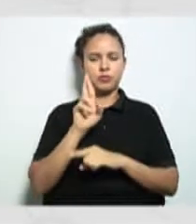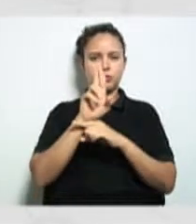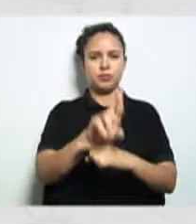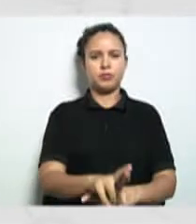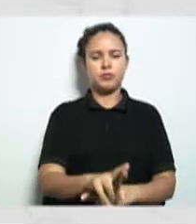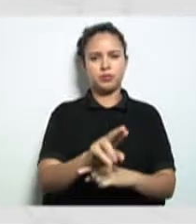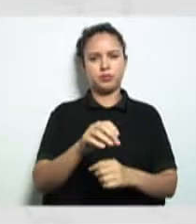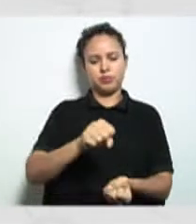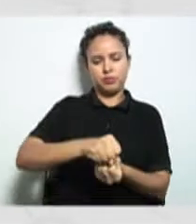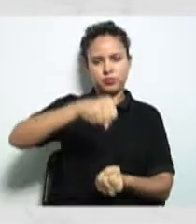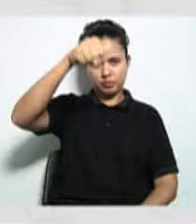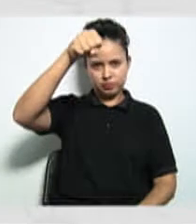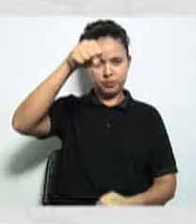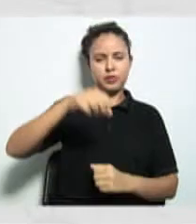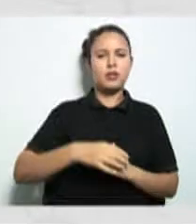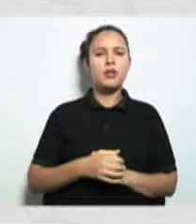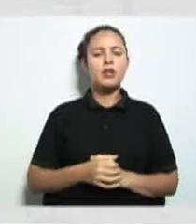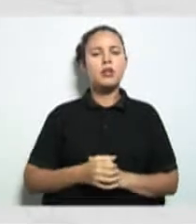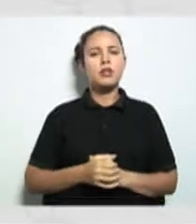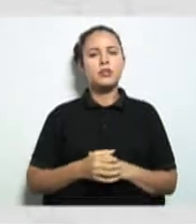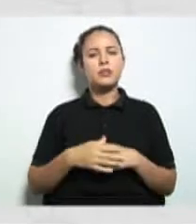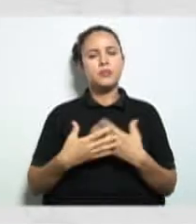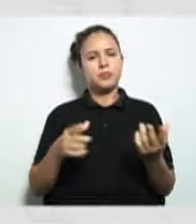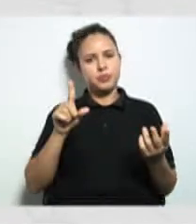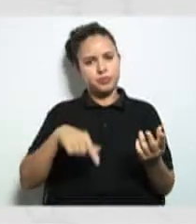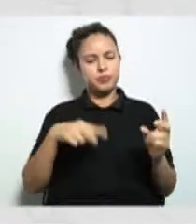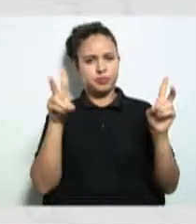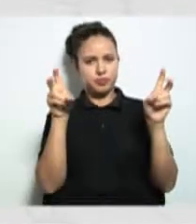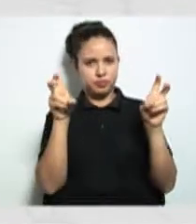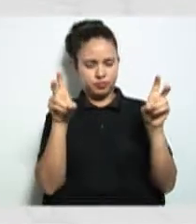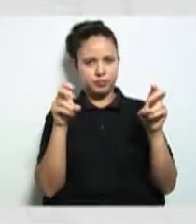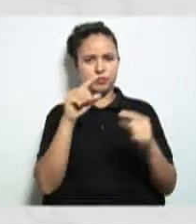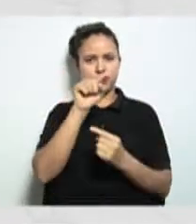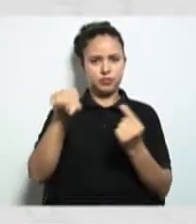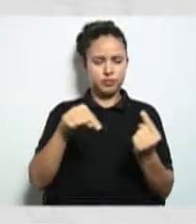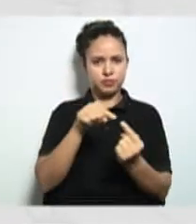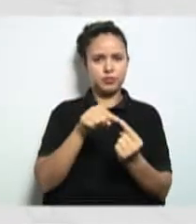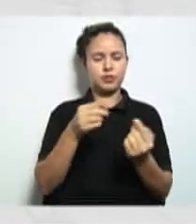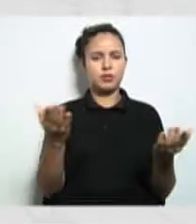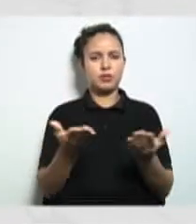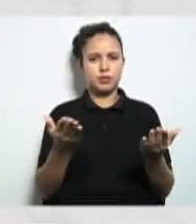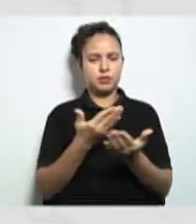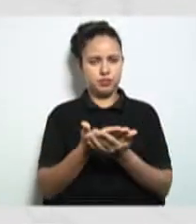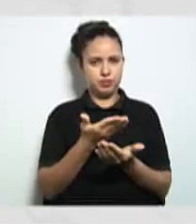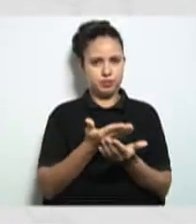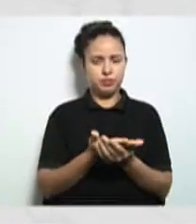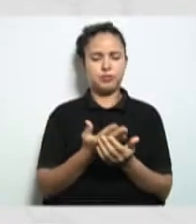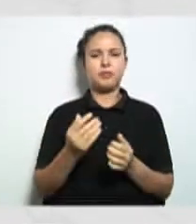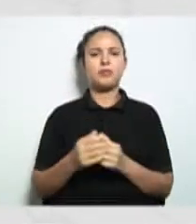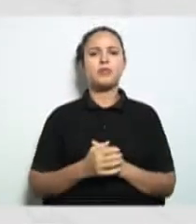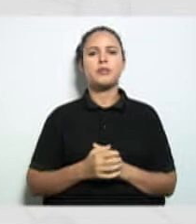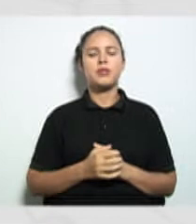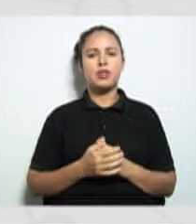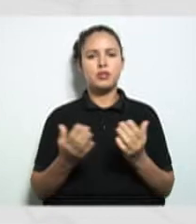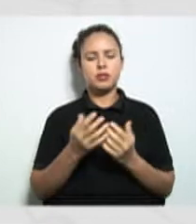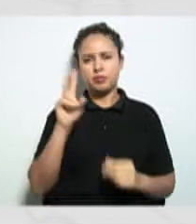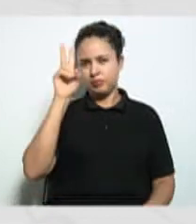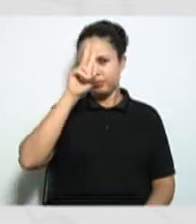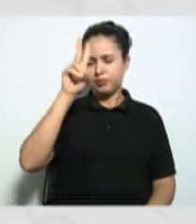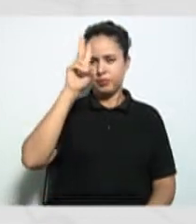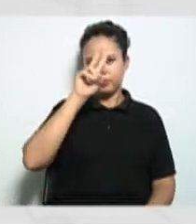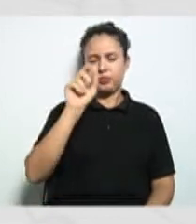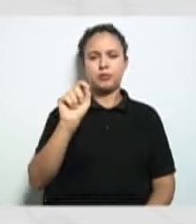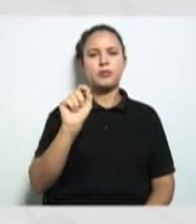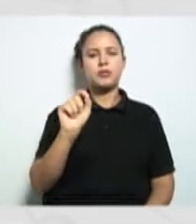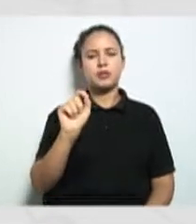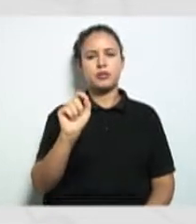banner. Isso. Então, esses são os nossos temas e o objetivo da nossa aula. Agora, a gente vai relembrar um pouco